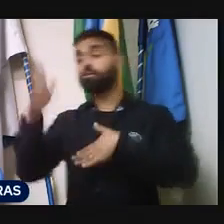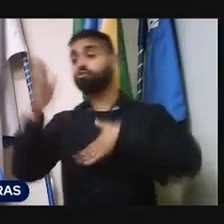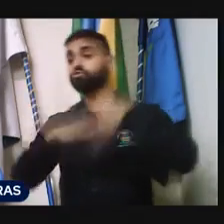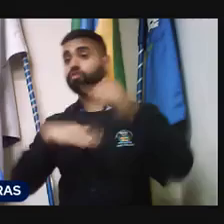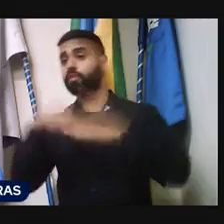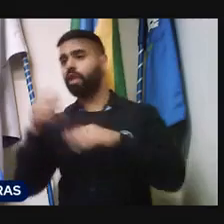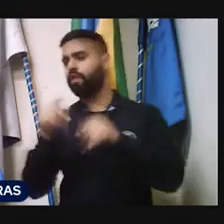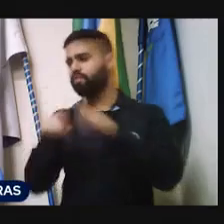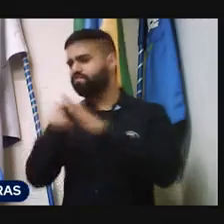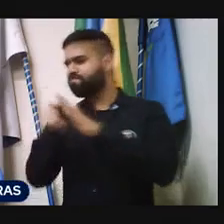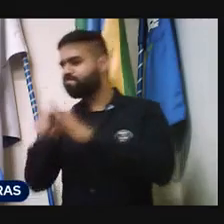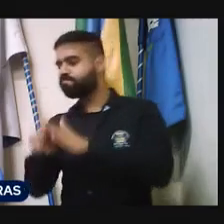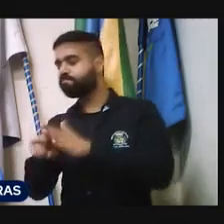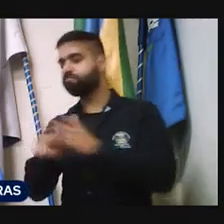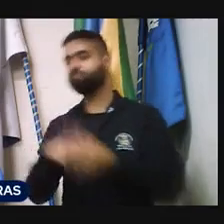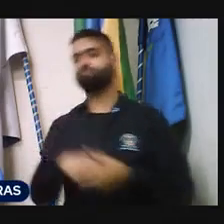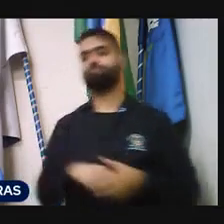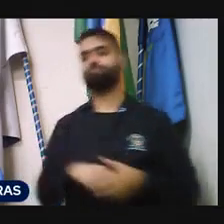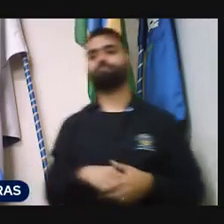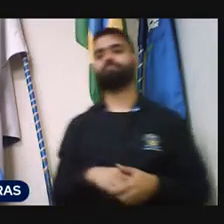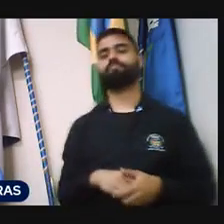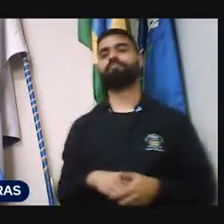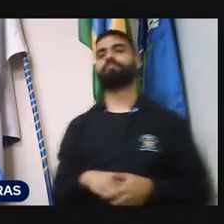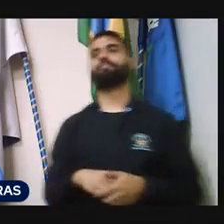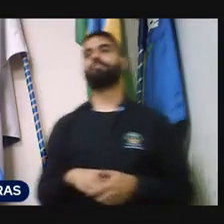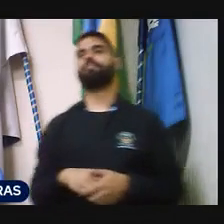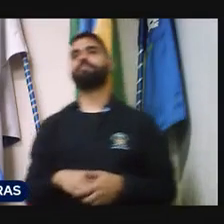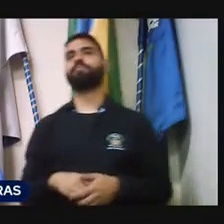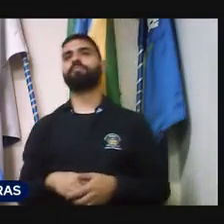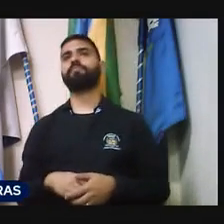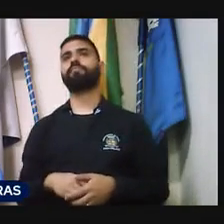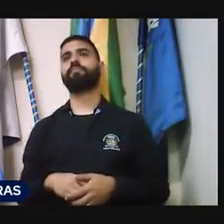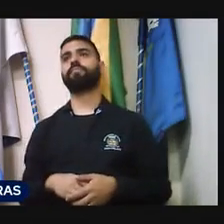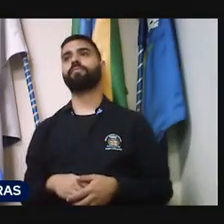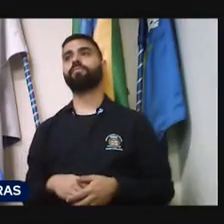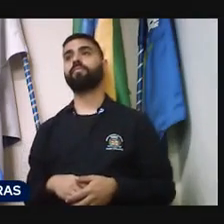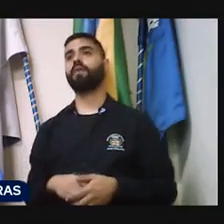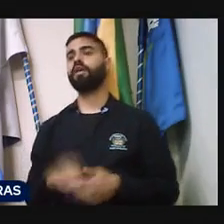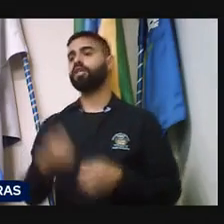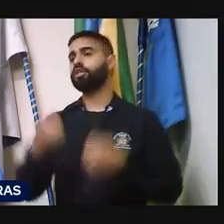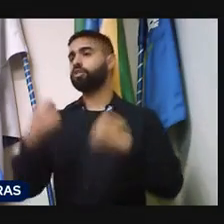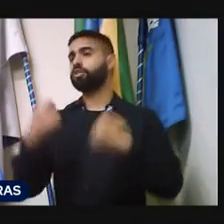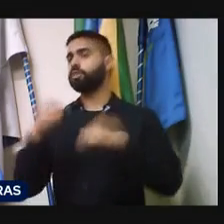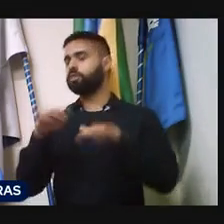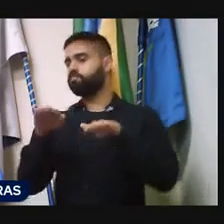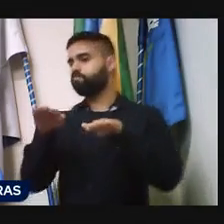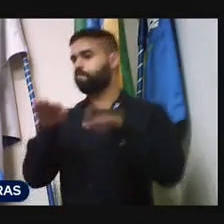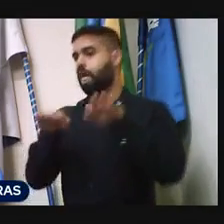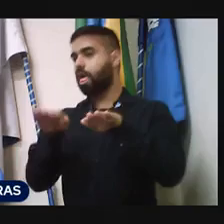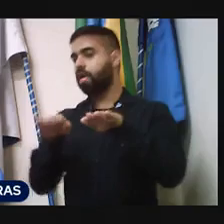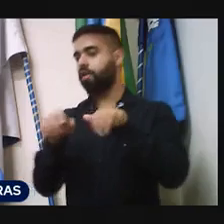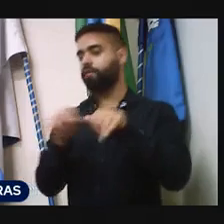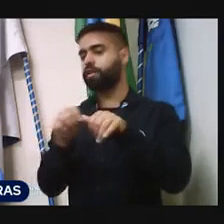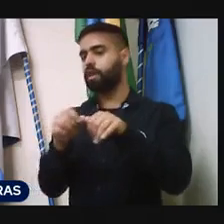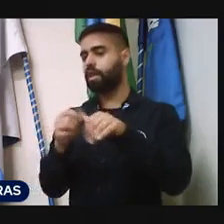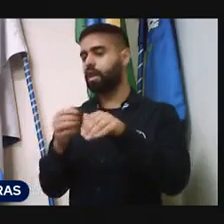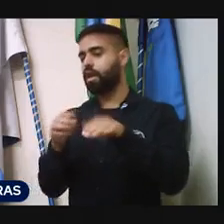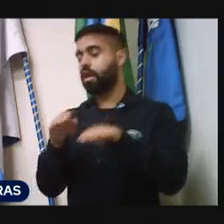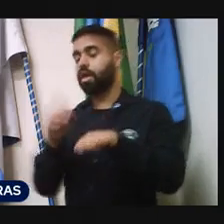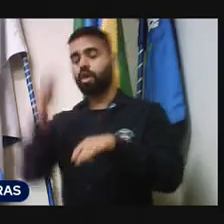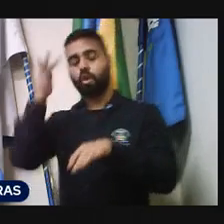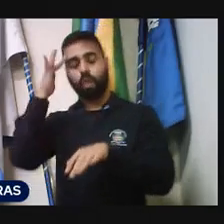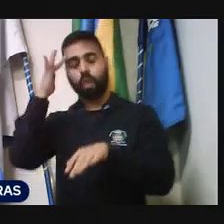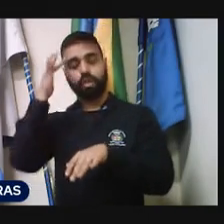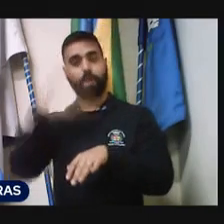de tal perseguição então a gente precisa atualizar esses dados e eu sinceramente para minha humilde opinião